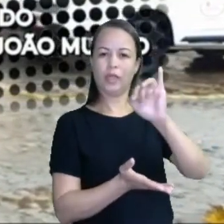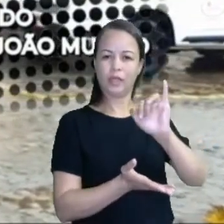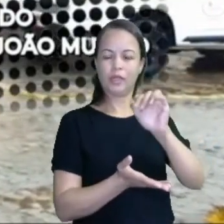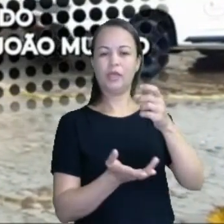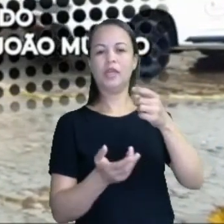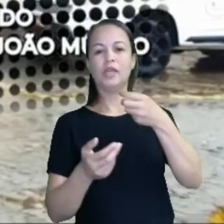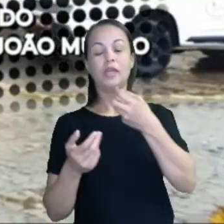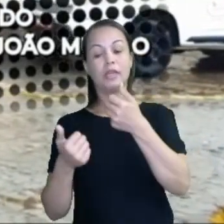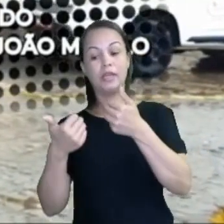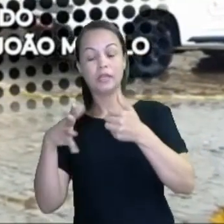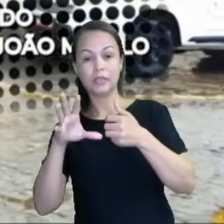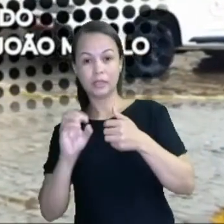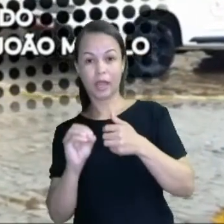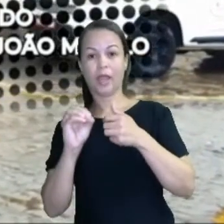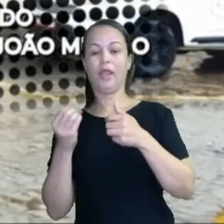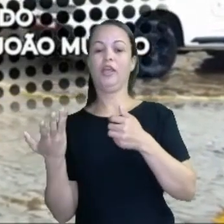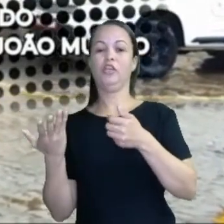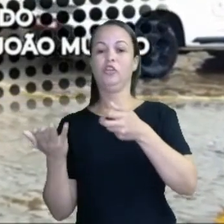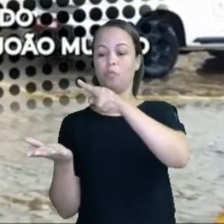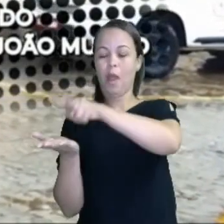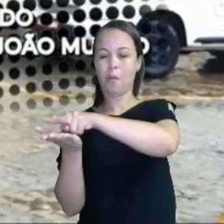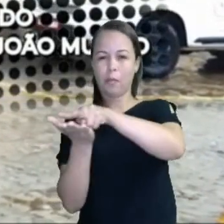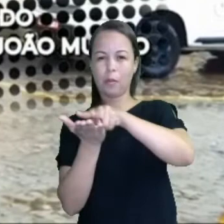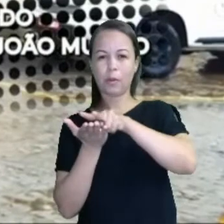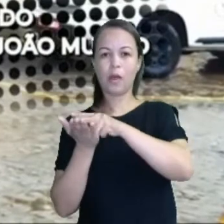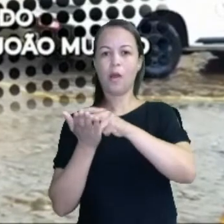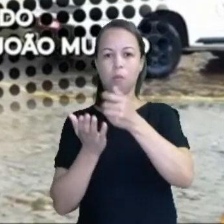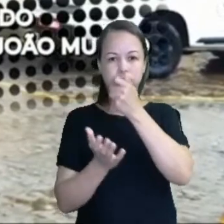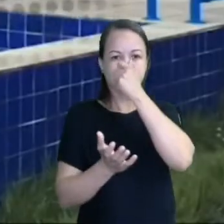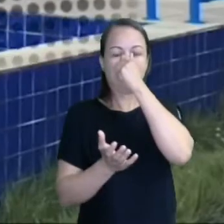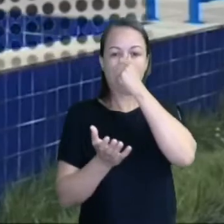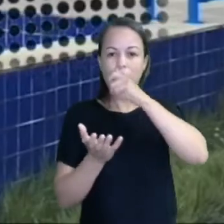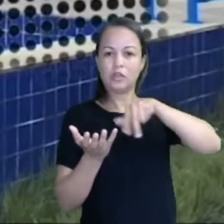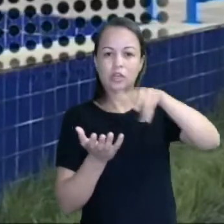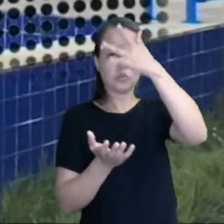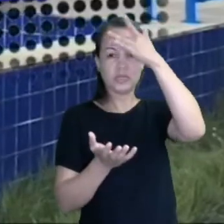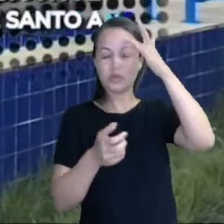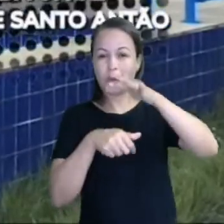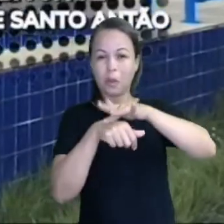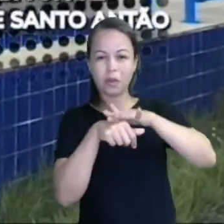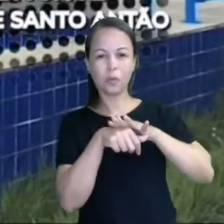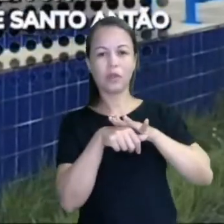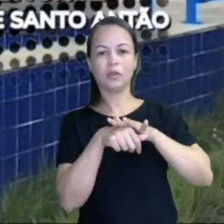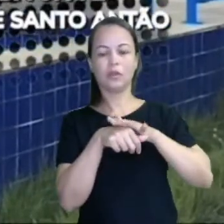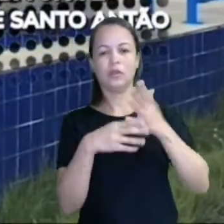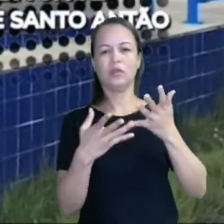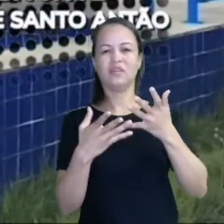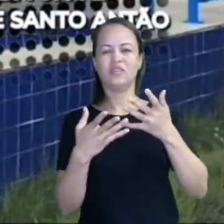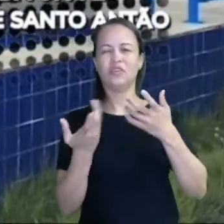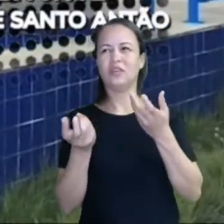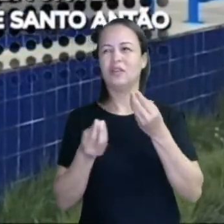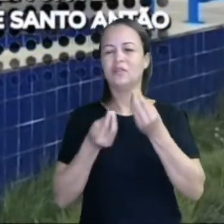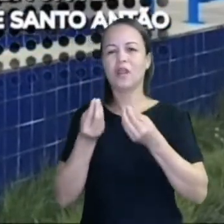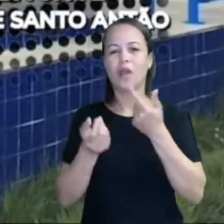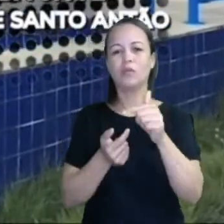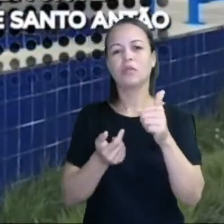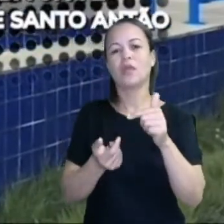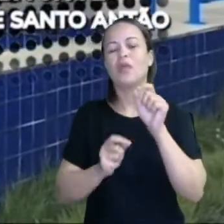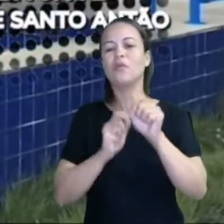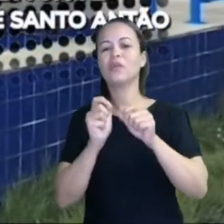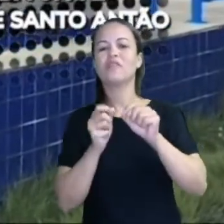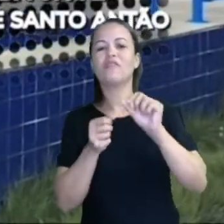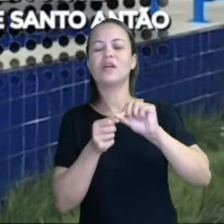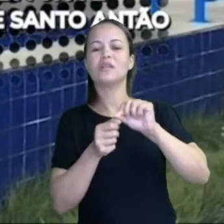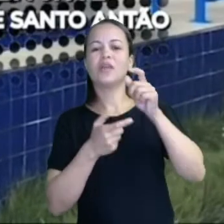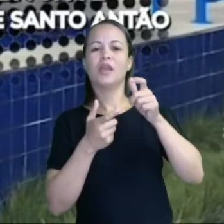enfermaria. Estão todos lotados no momento. Na verdade, eu estou com 14 leitos de enfermaria. Você fica de mãos atadas. Você não tem muito o que fazer pelo